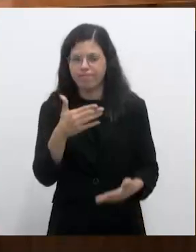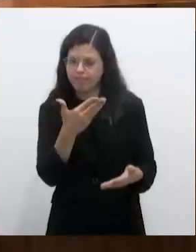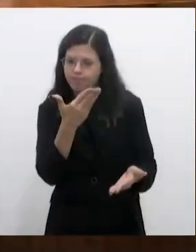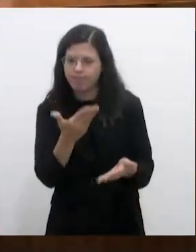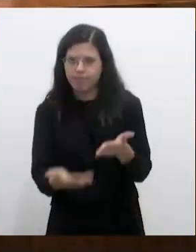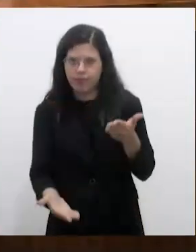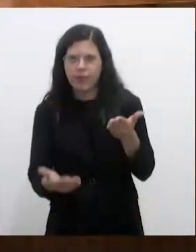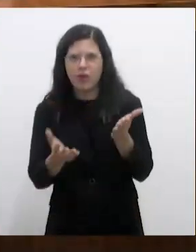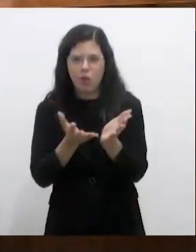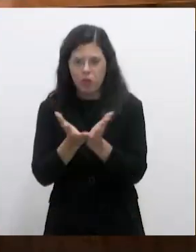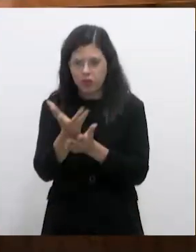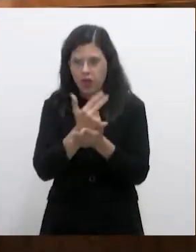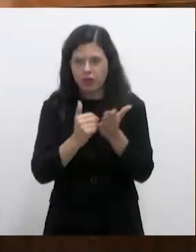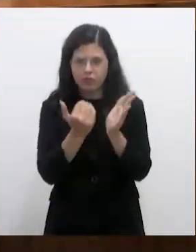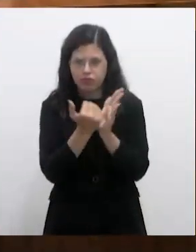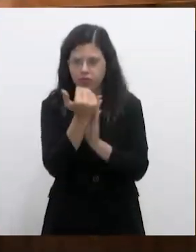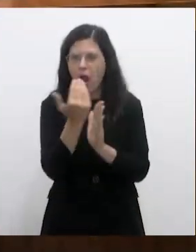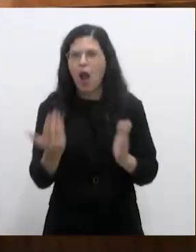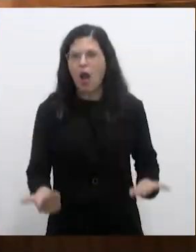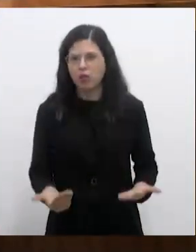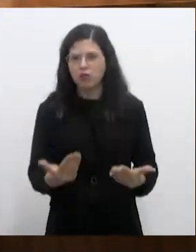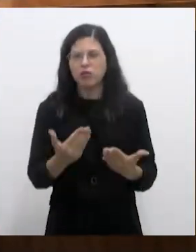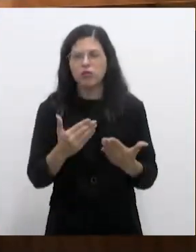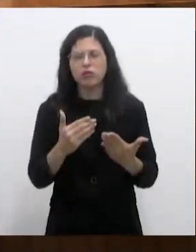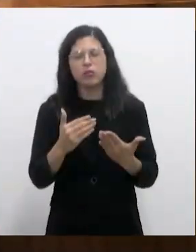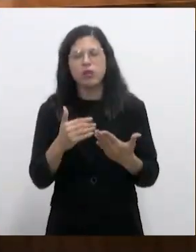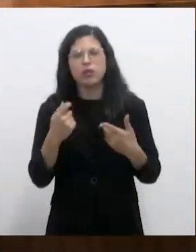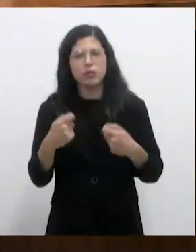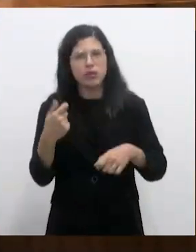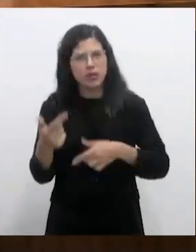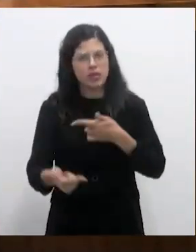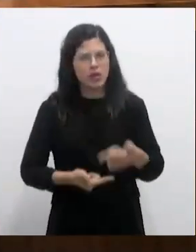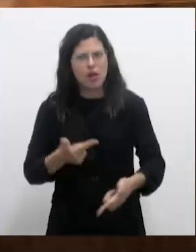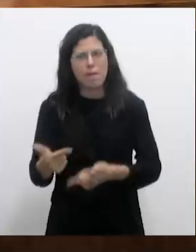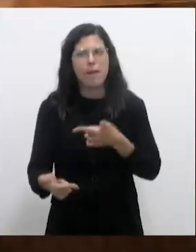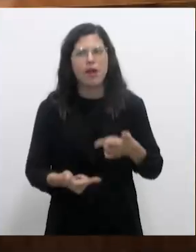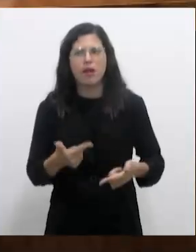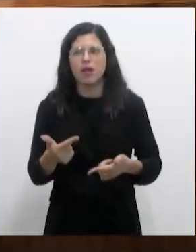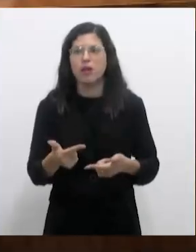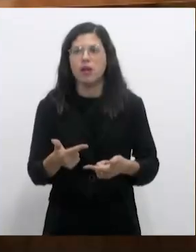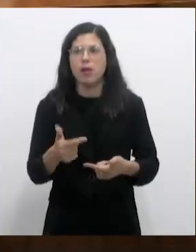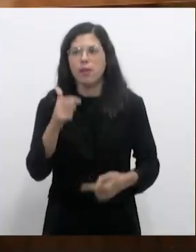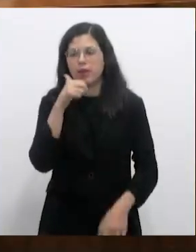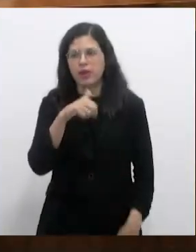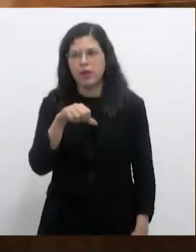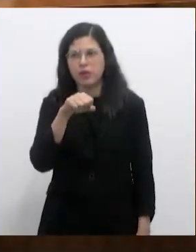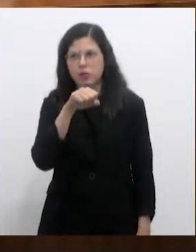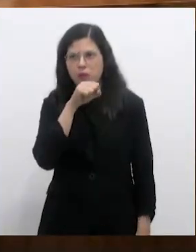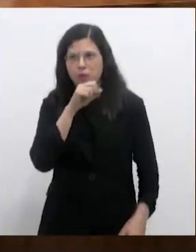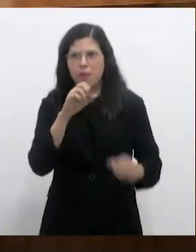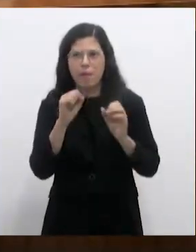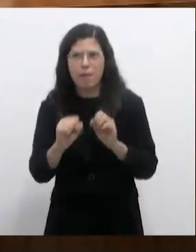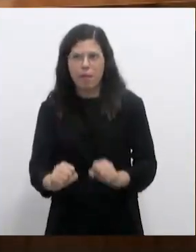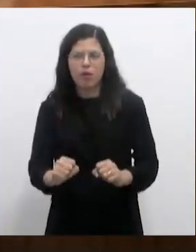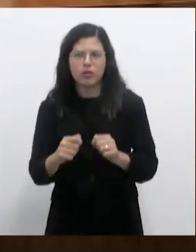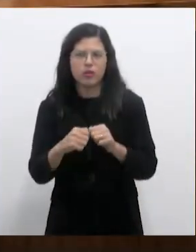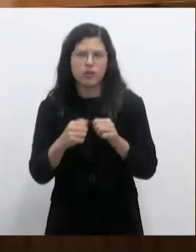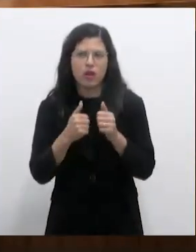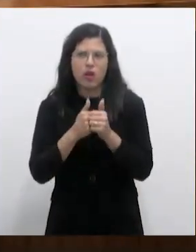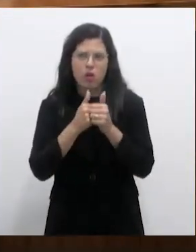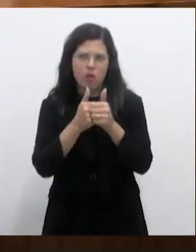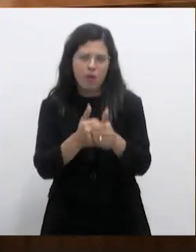gente precisa conscientizar, trabalhar para fazer busca ativa para que as mães possam fazer o seu